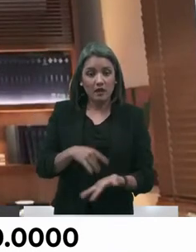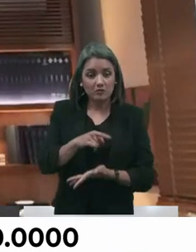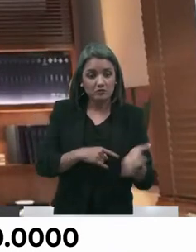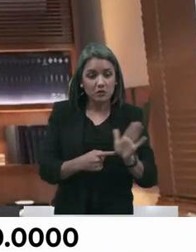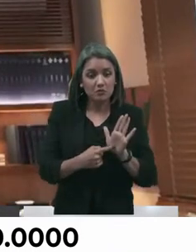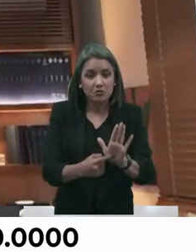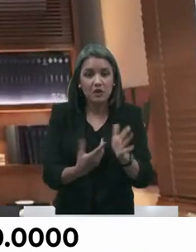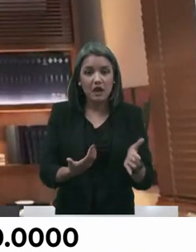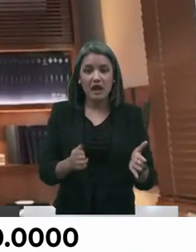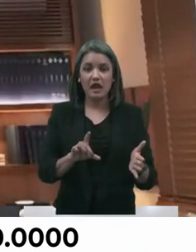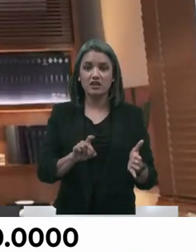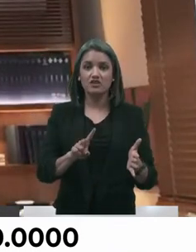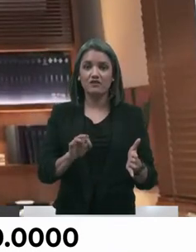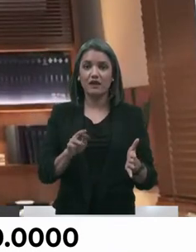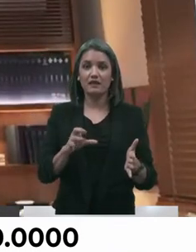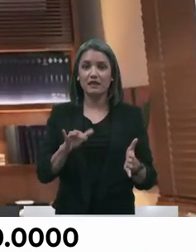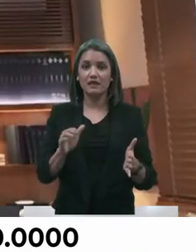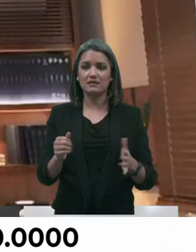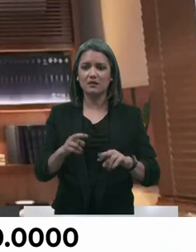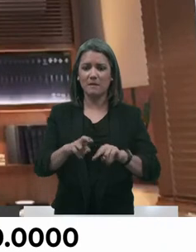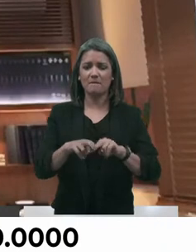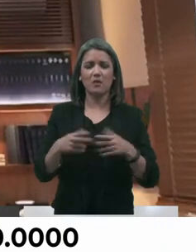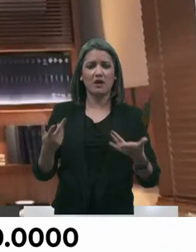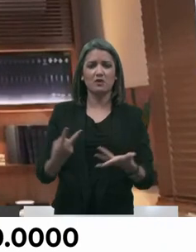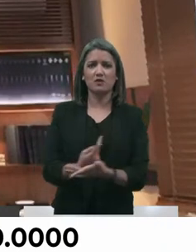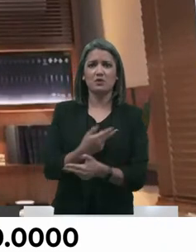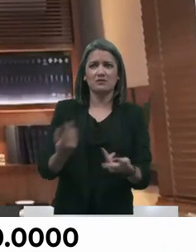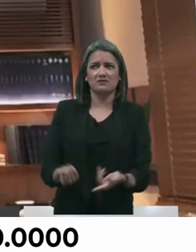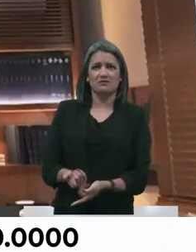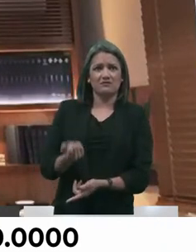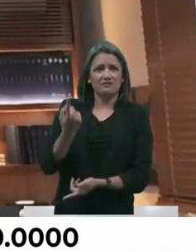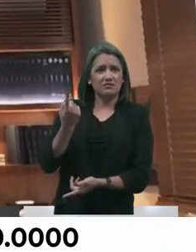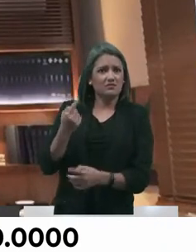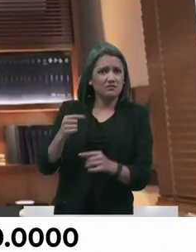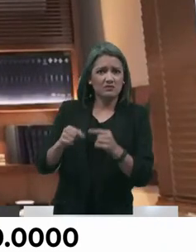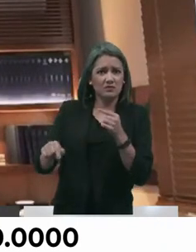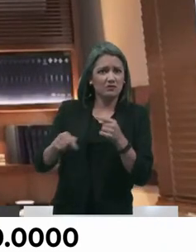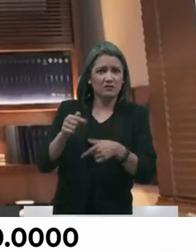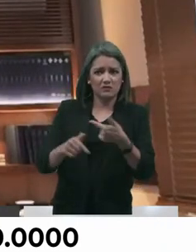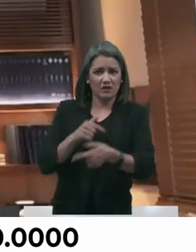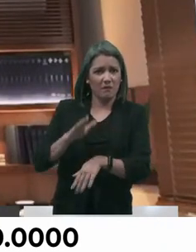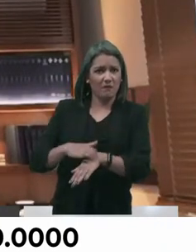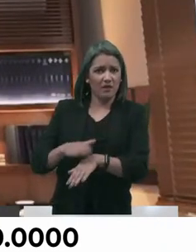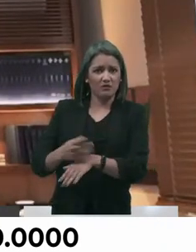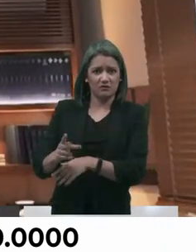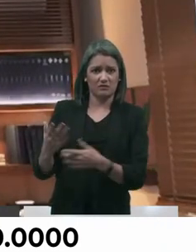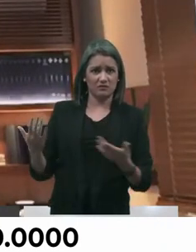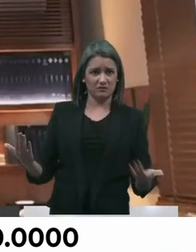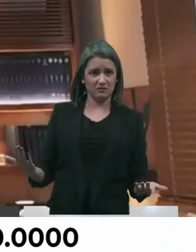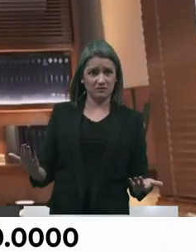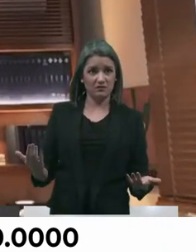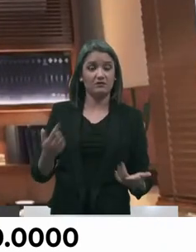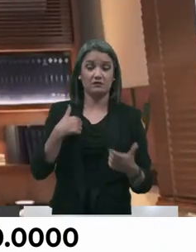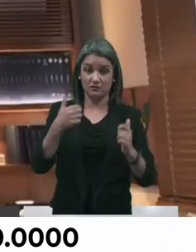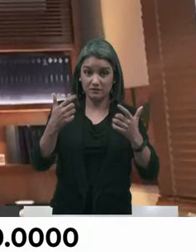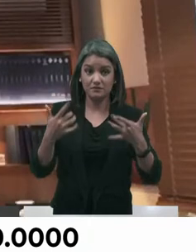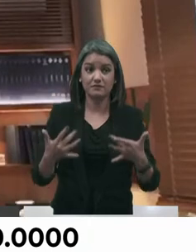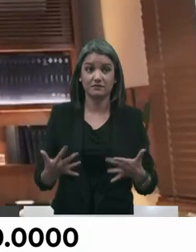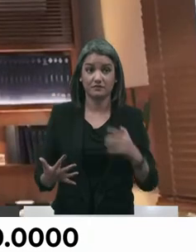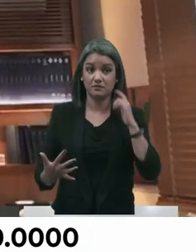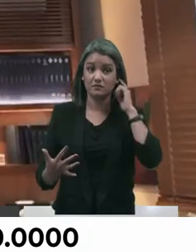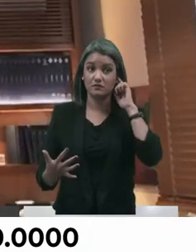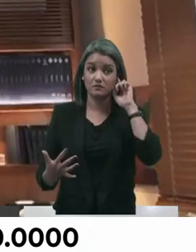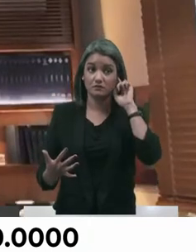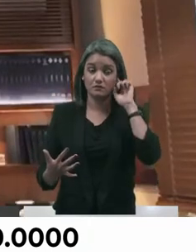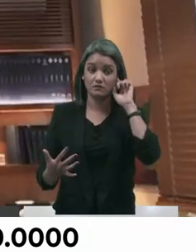por conta de um fato completamente estranho à sua atividade jurisdicional. Eu esclareço desde já